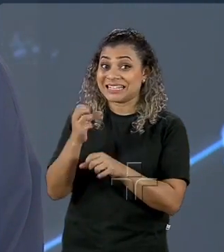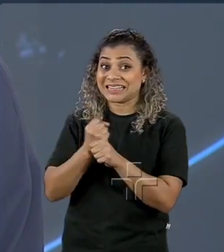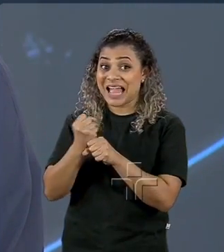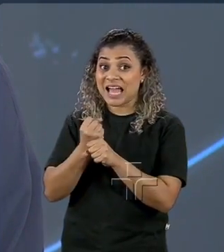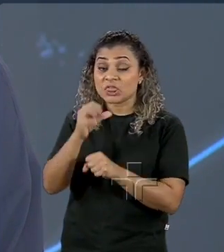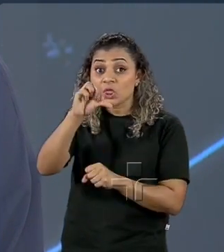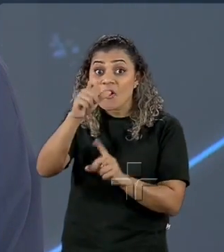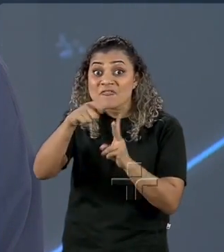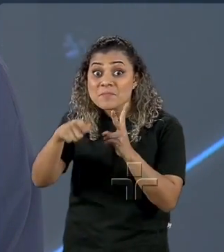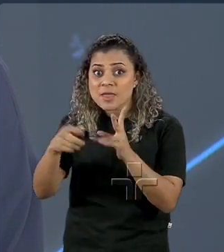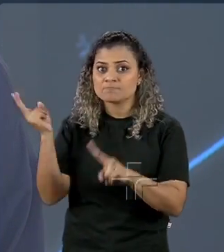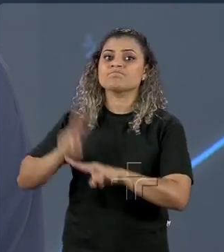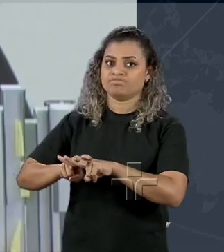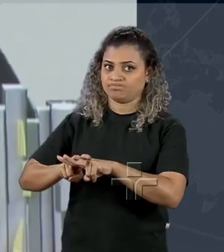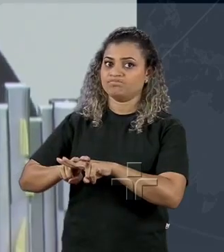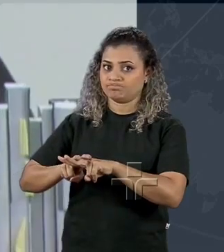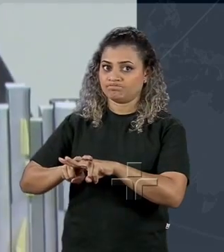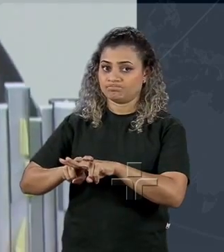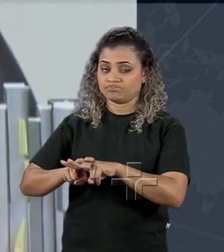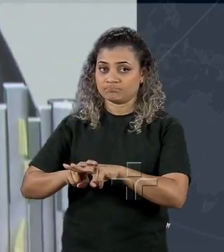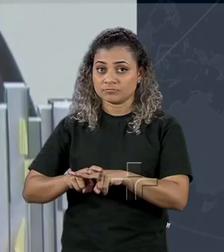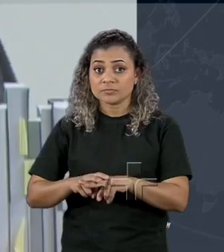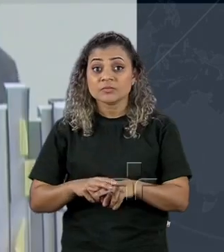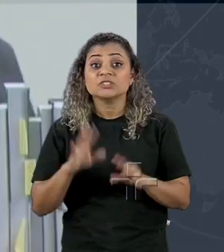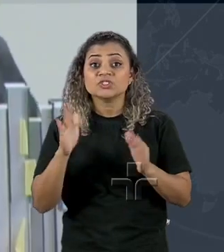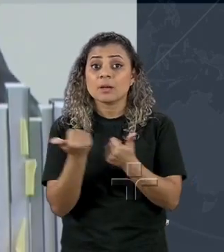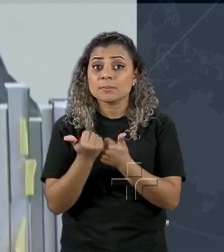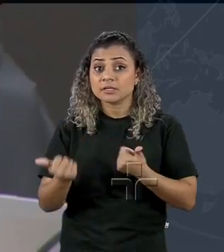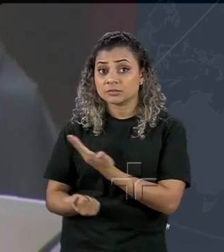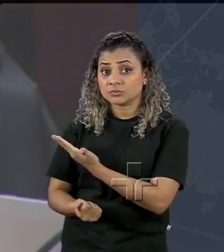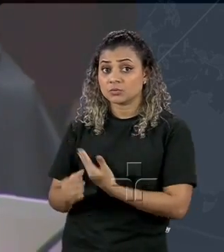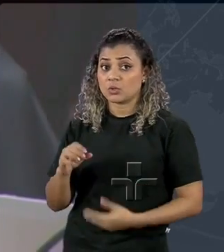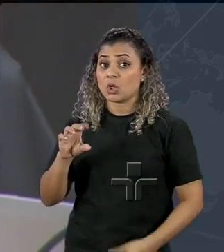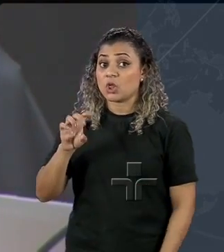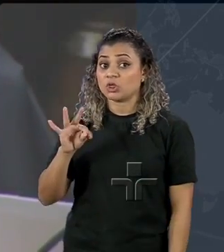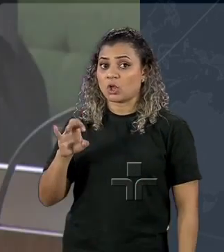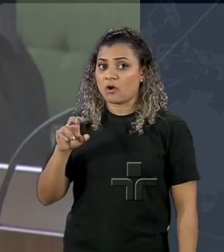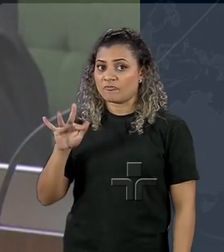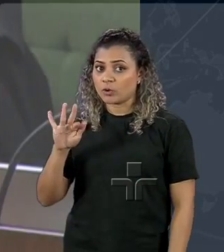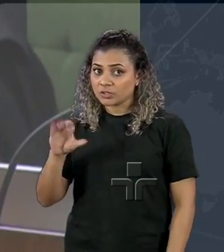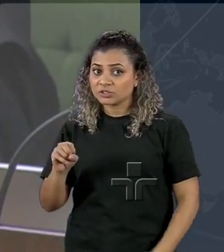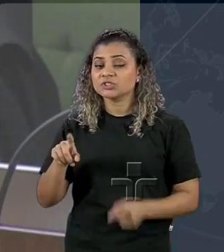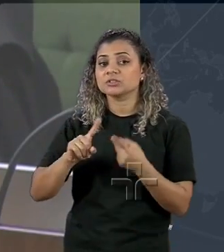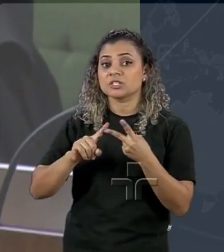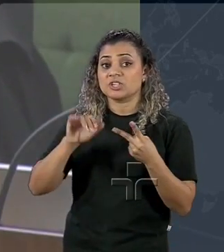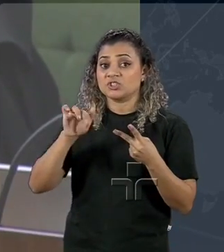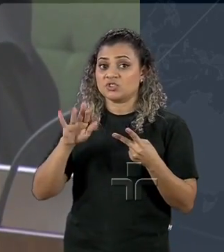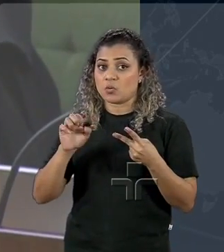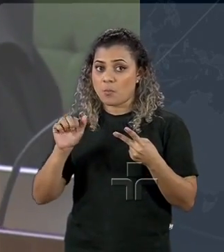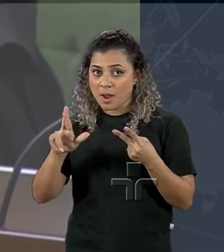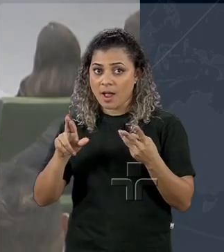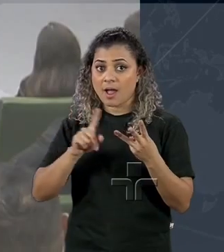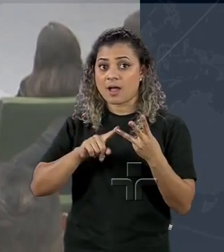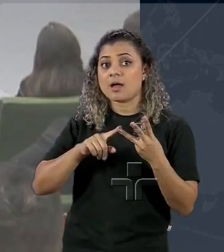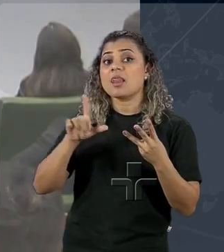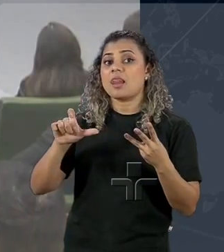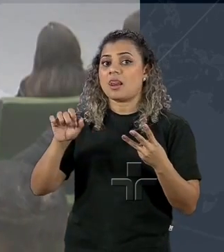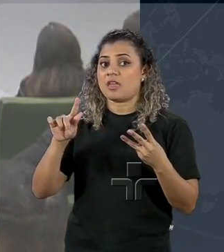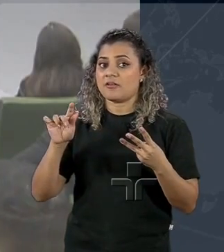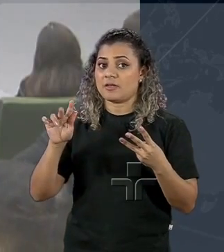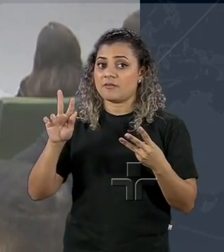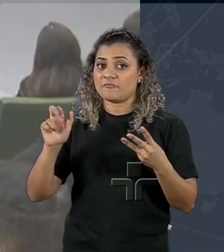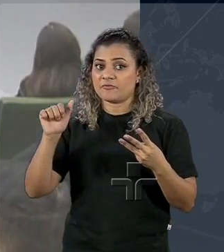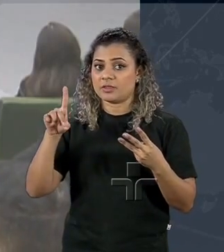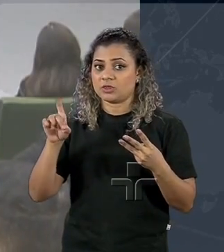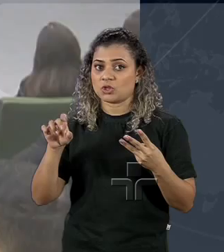anos e 9 meses de prisão. Os ministros Dias Toffoli, Gilmar Mendes e Ricardo Lewandowski foram favoráveis